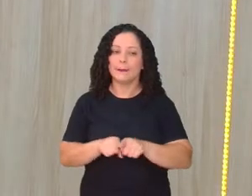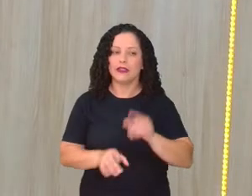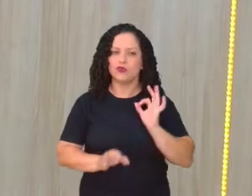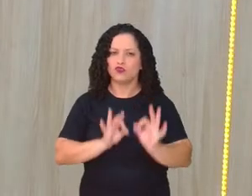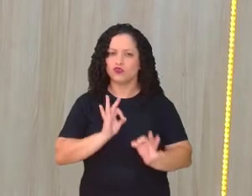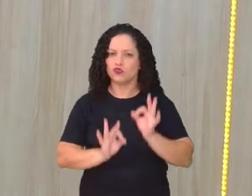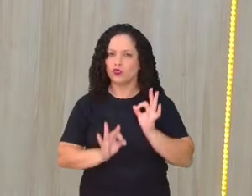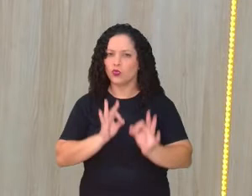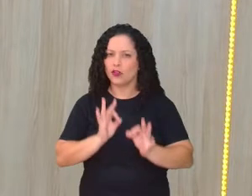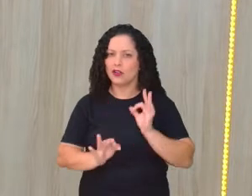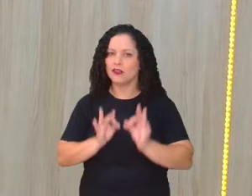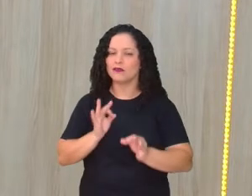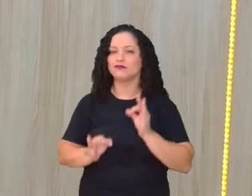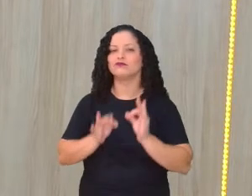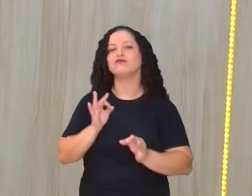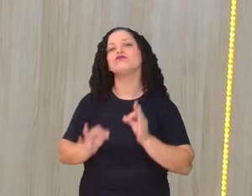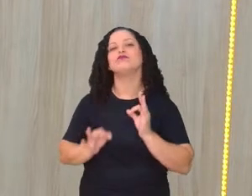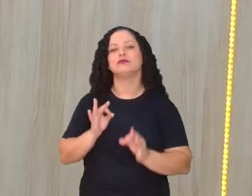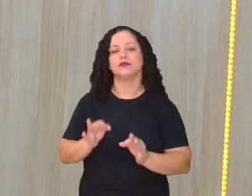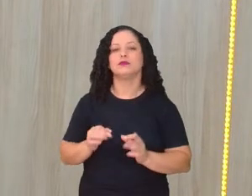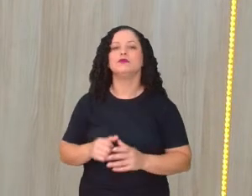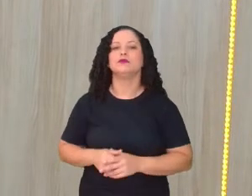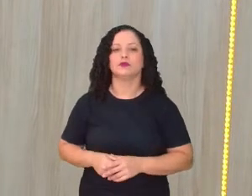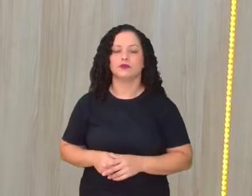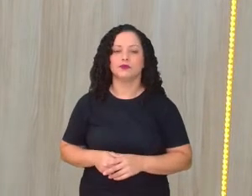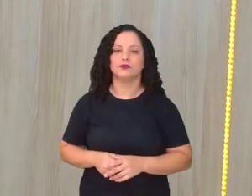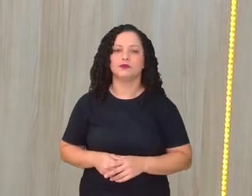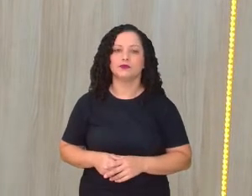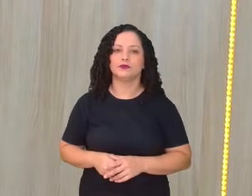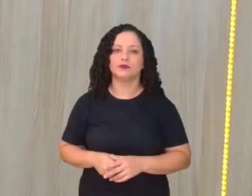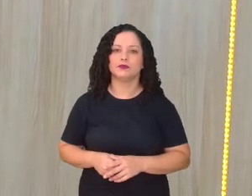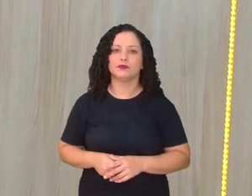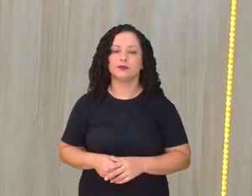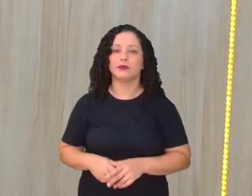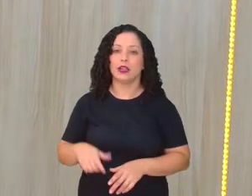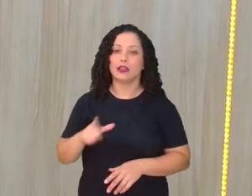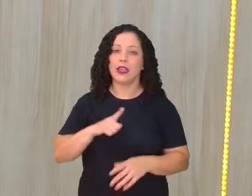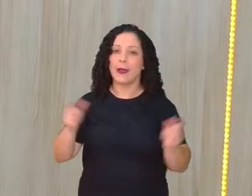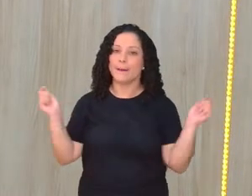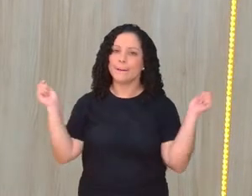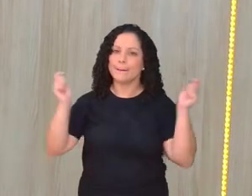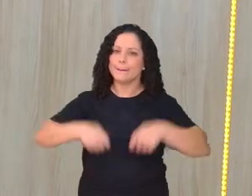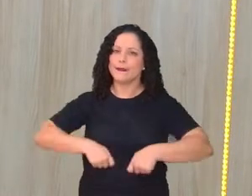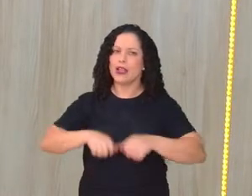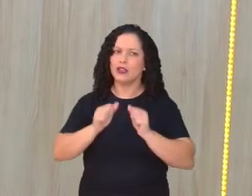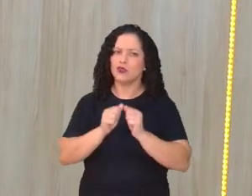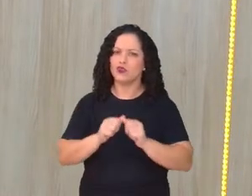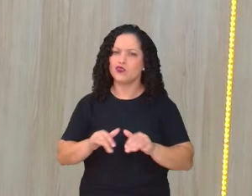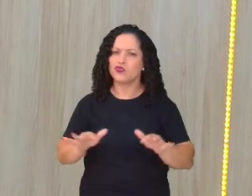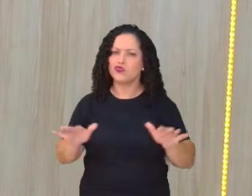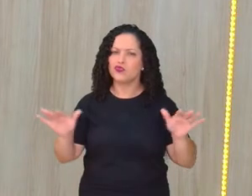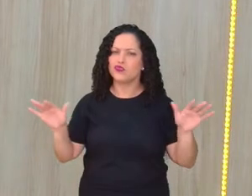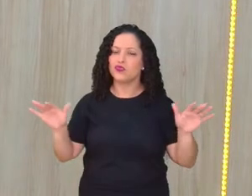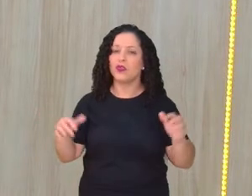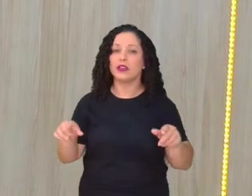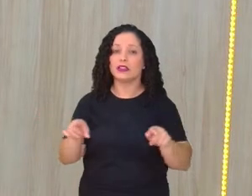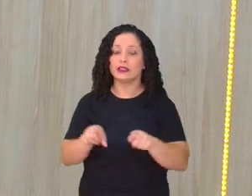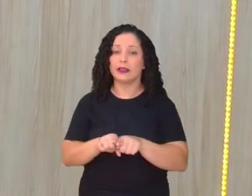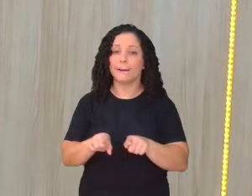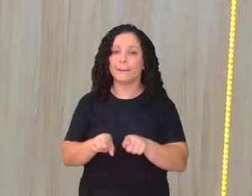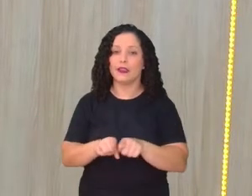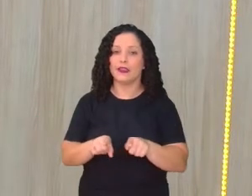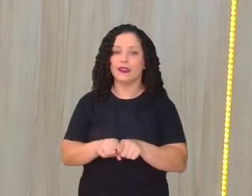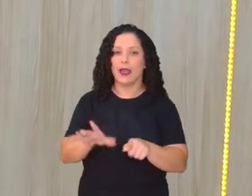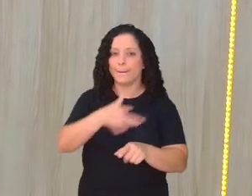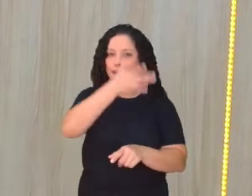julgamento justo. Certo? Mediante julgamento justo, né, dando a possibilidade da ampla defesa, né, caso